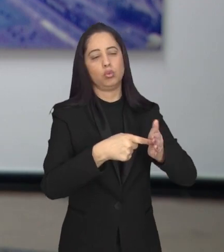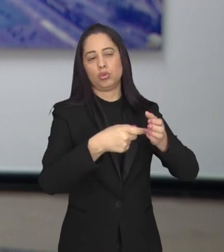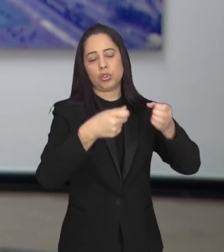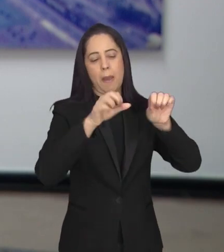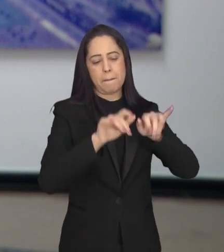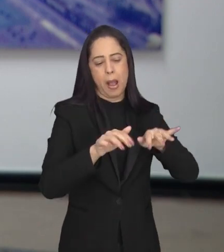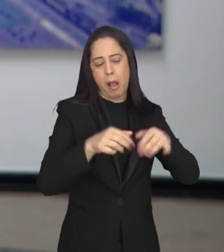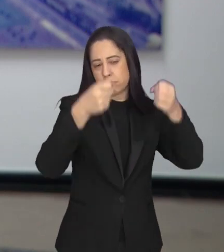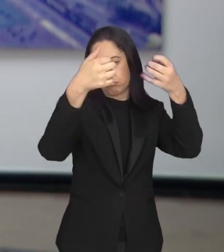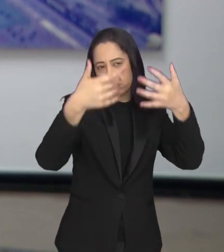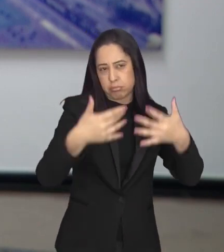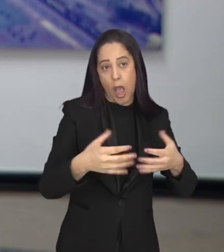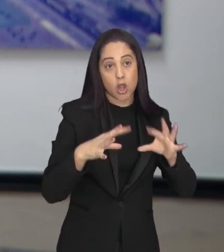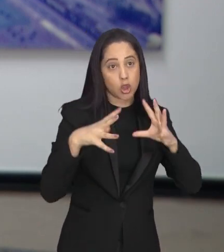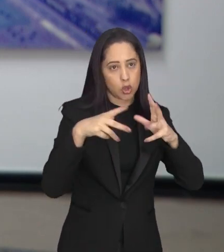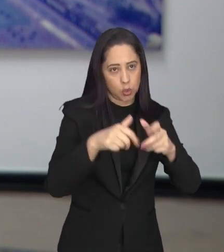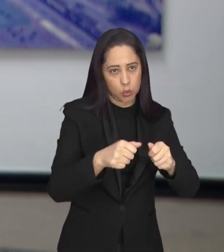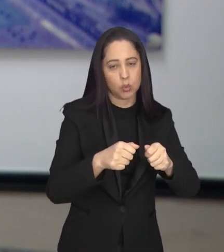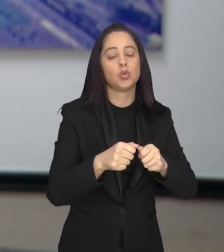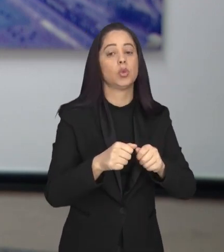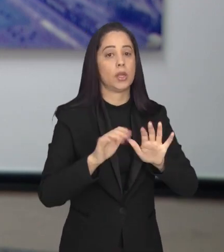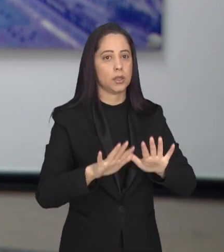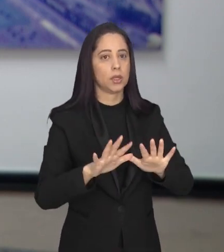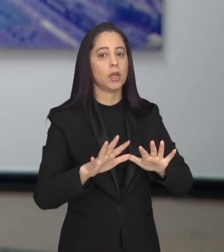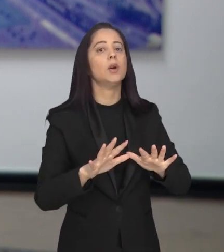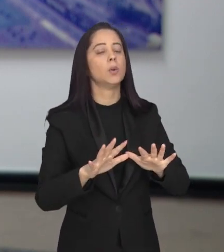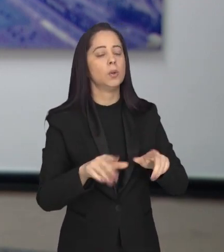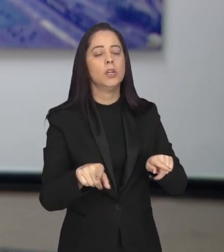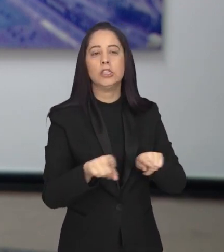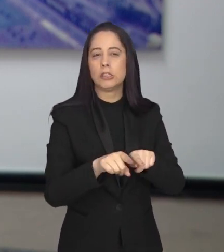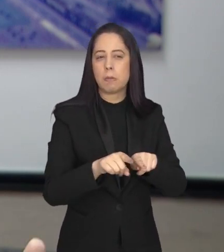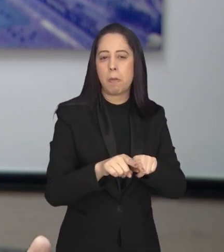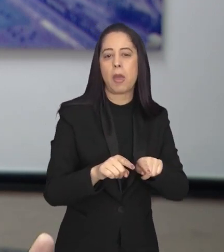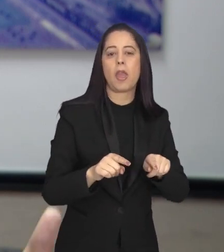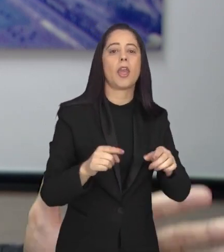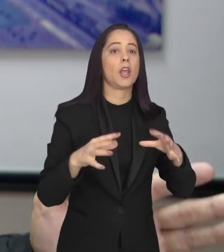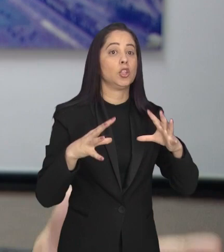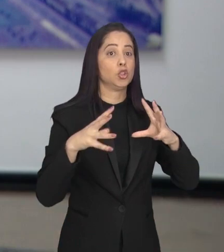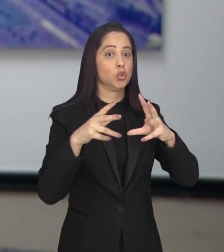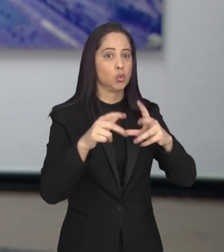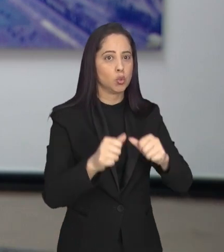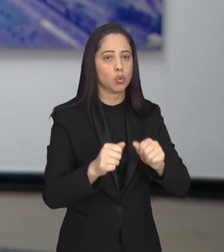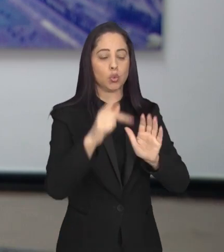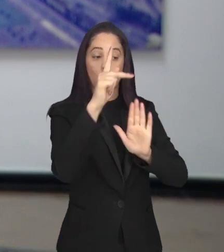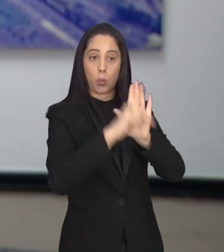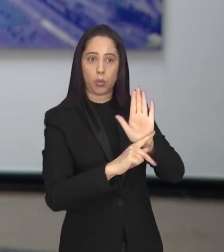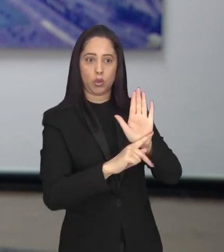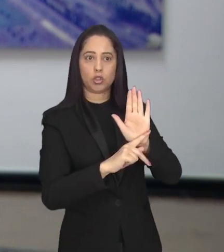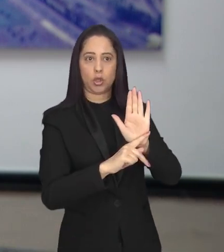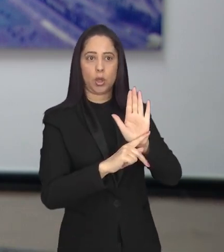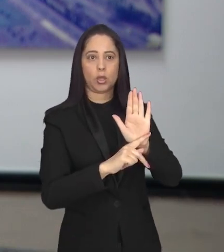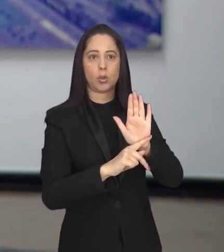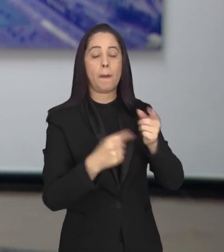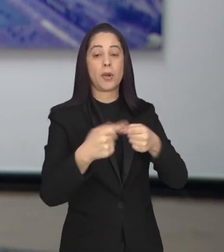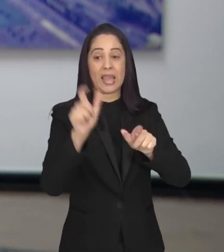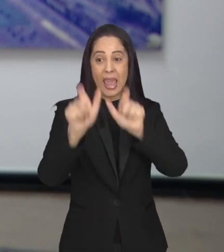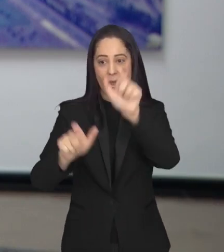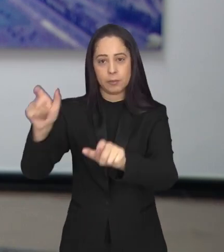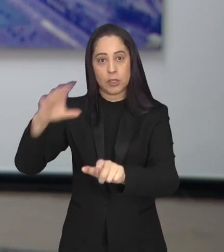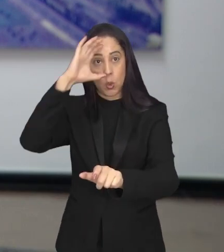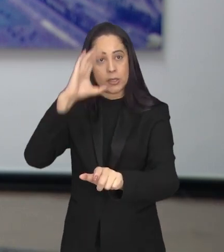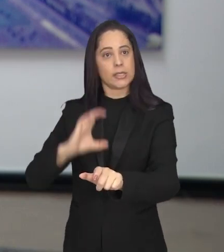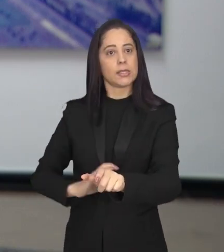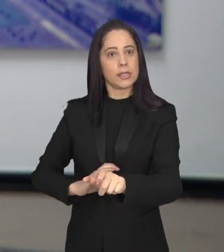relato do que ele diagnosticou nessa obra. Então, tudo isso está também dentro do escopo do nosso projeto para que o cidadão